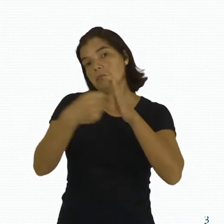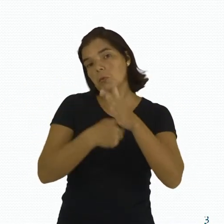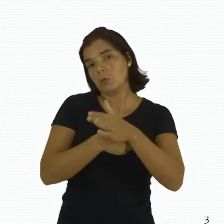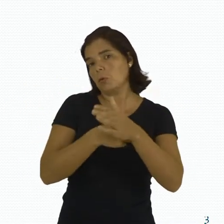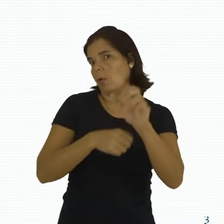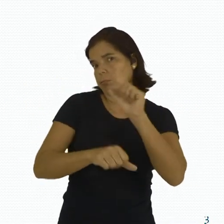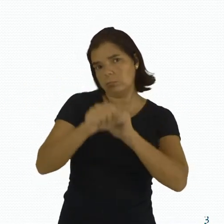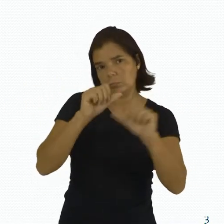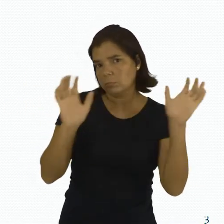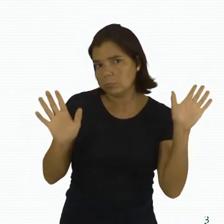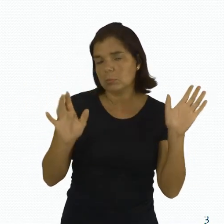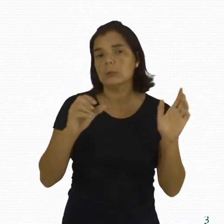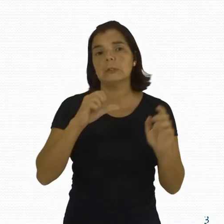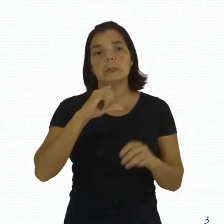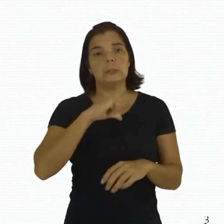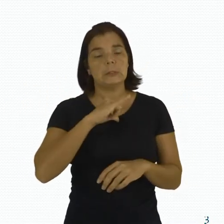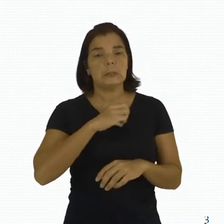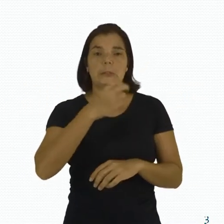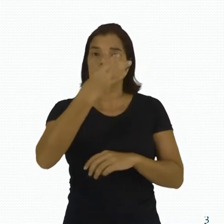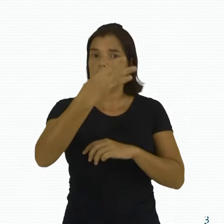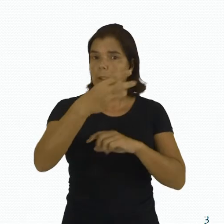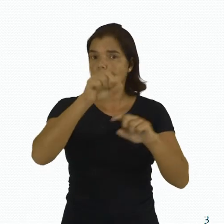ao contrário. Se eu tivesse a dízima